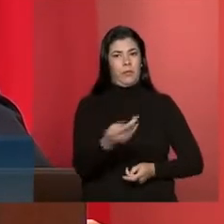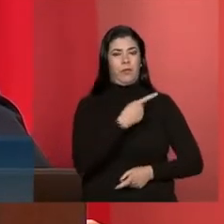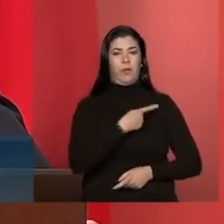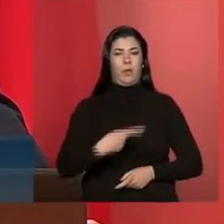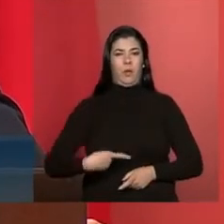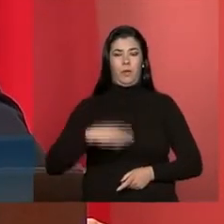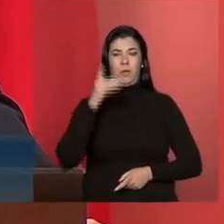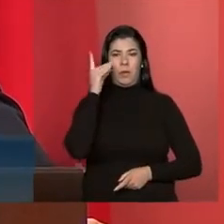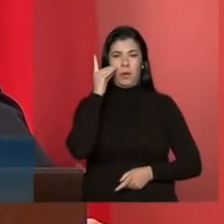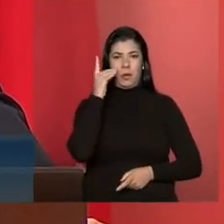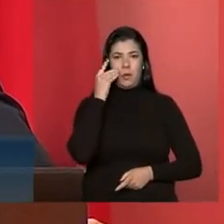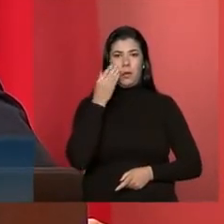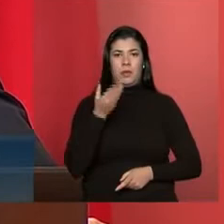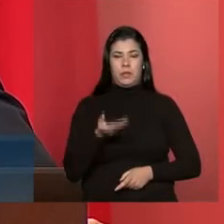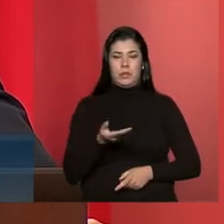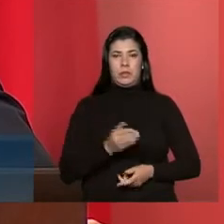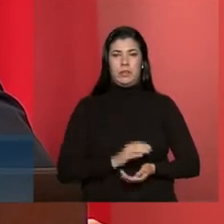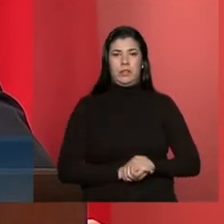presidenta.